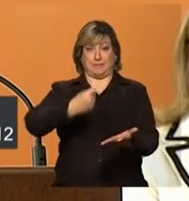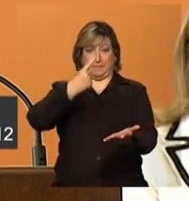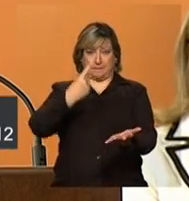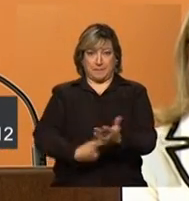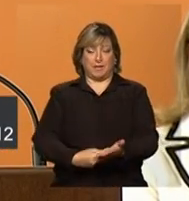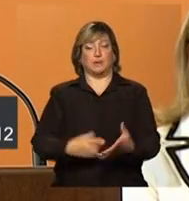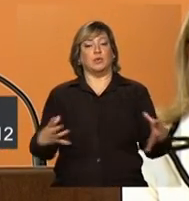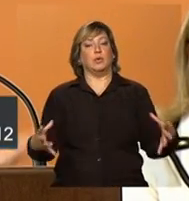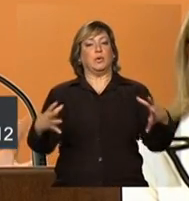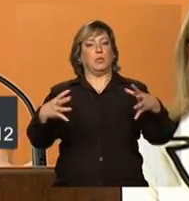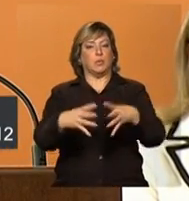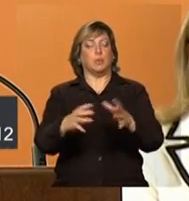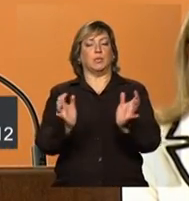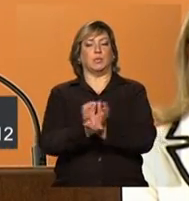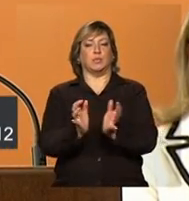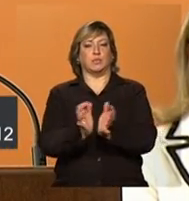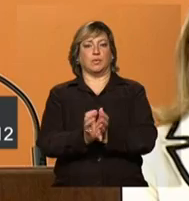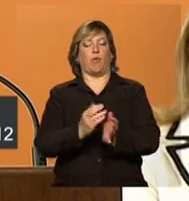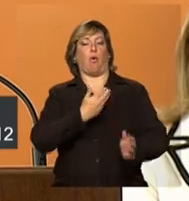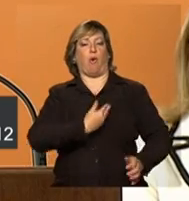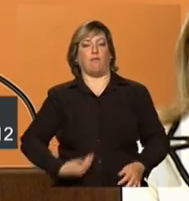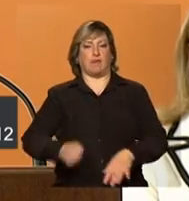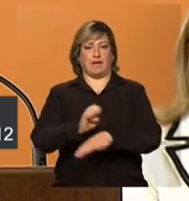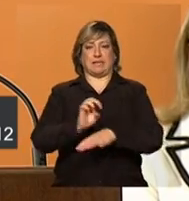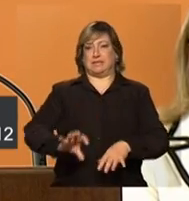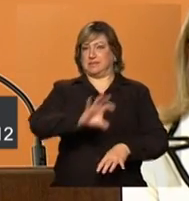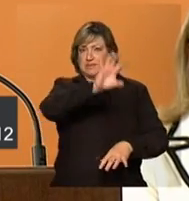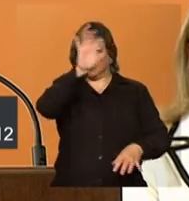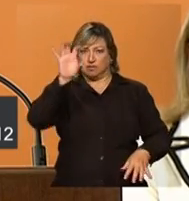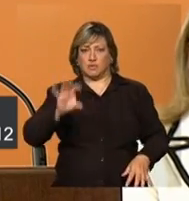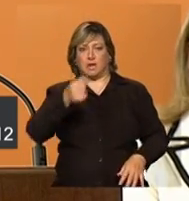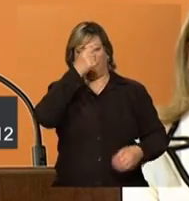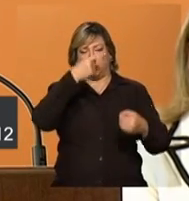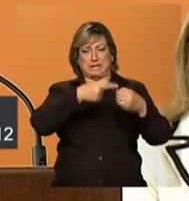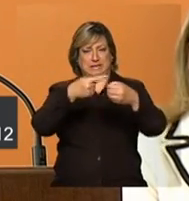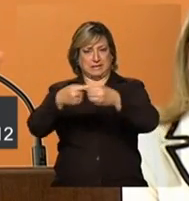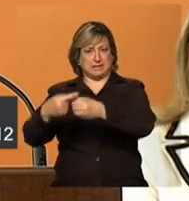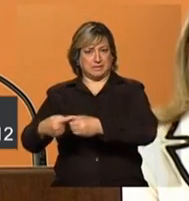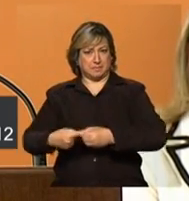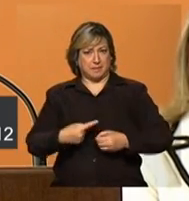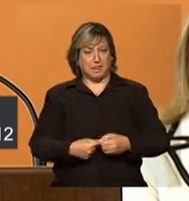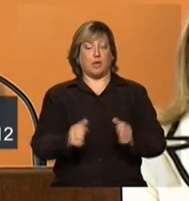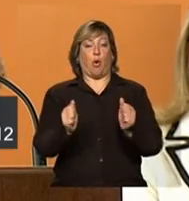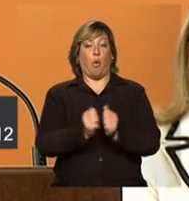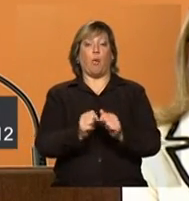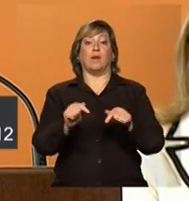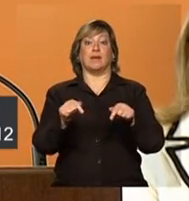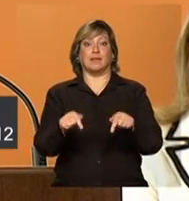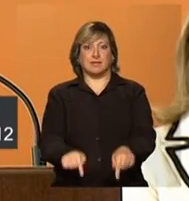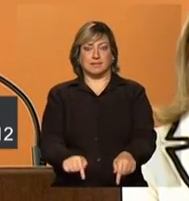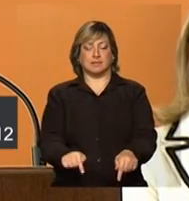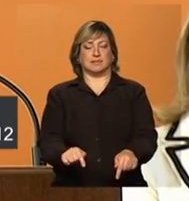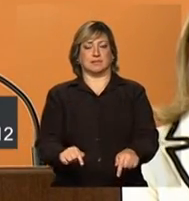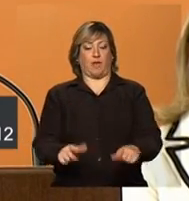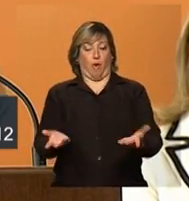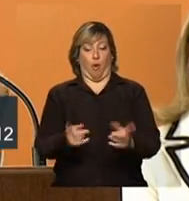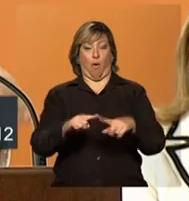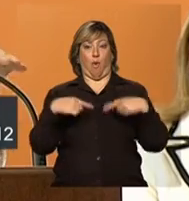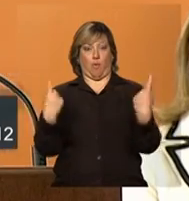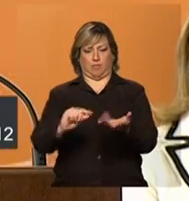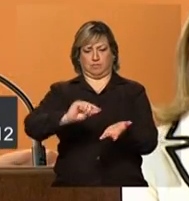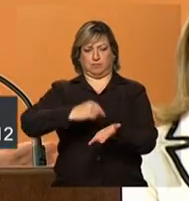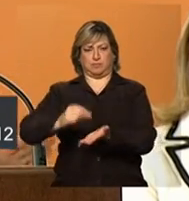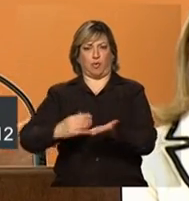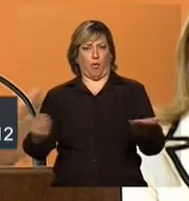sejam incluídos os governos estaduais, os governos municipais. Com esse ato hoje, nós